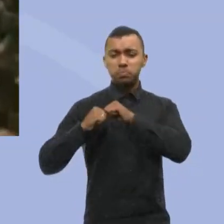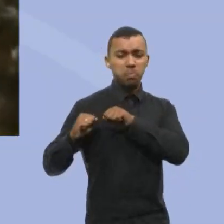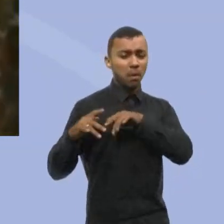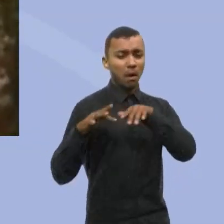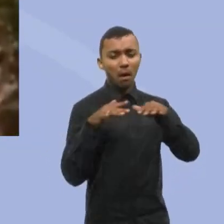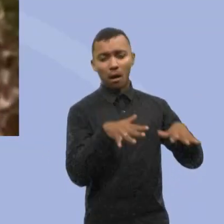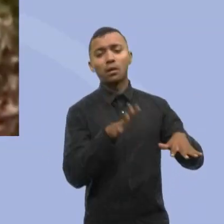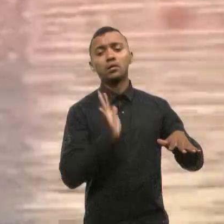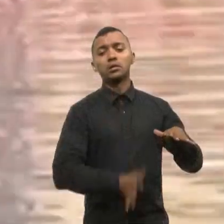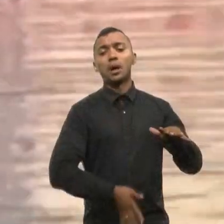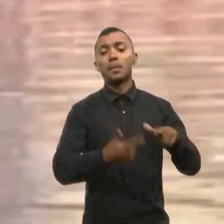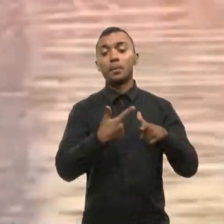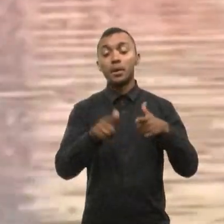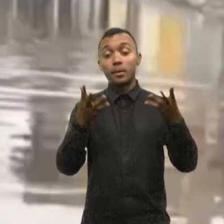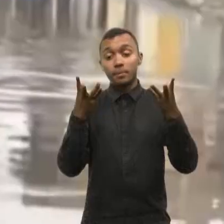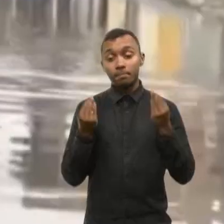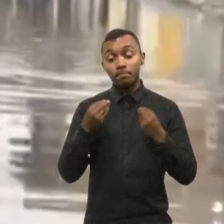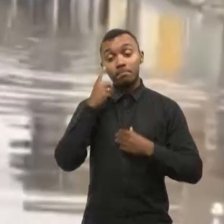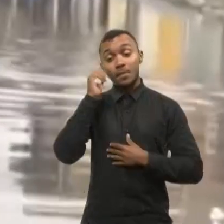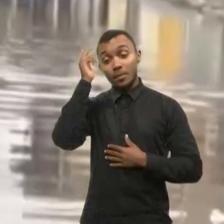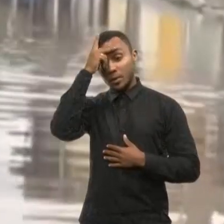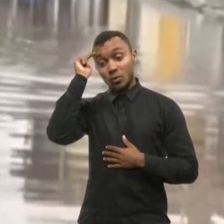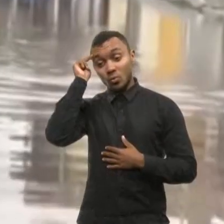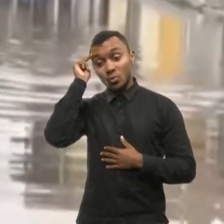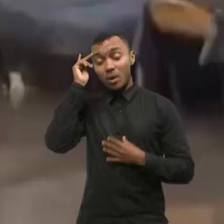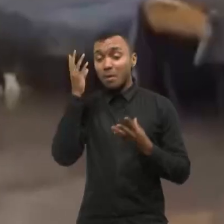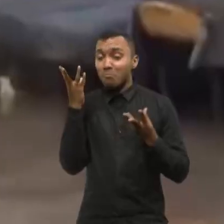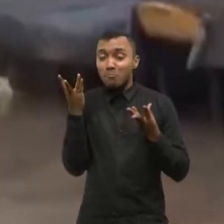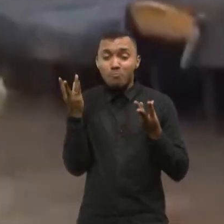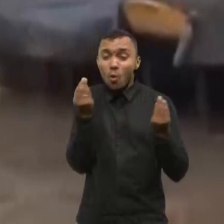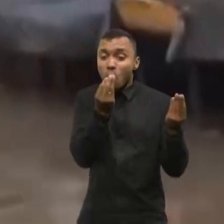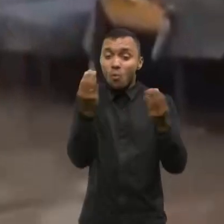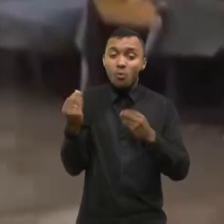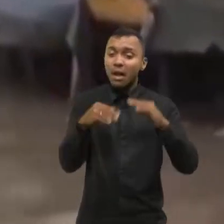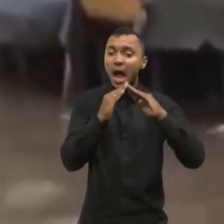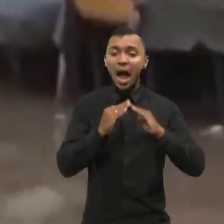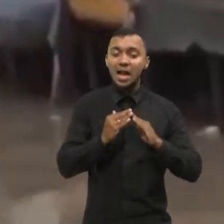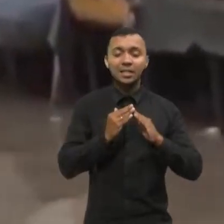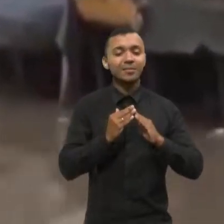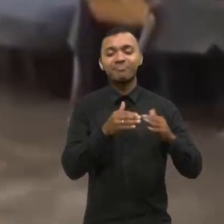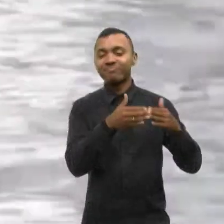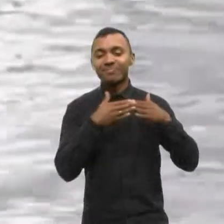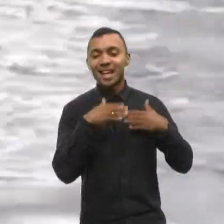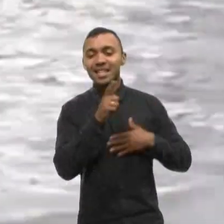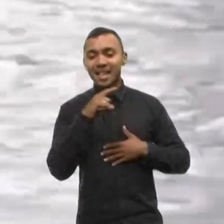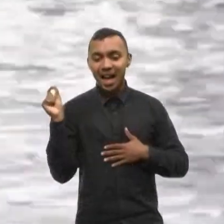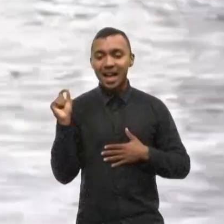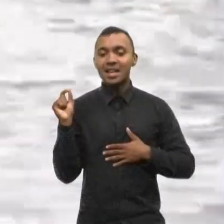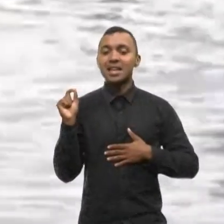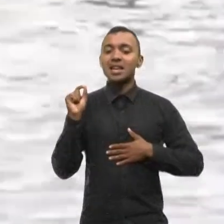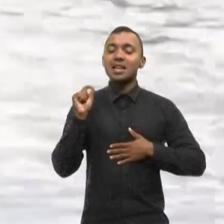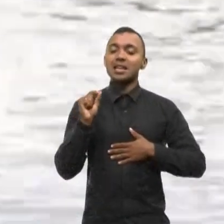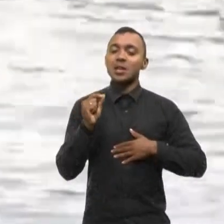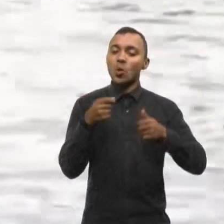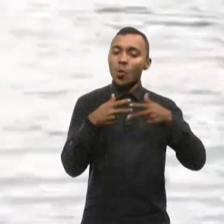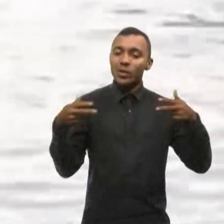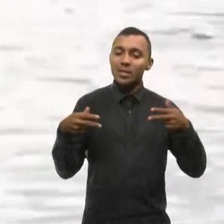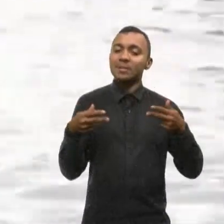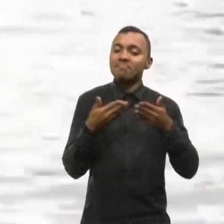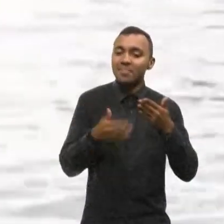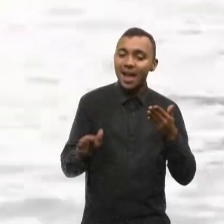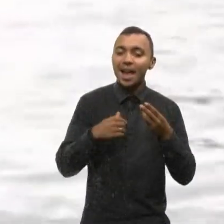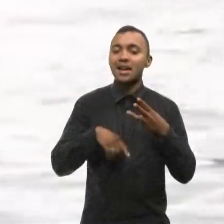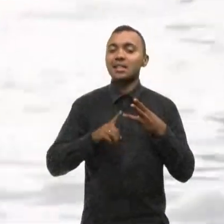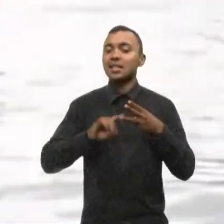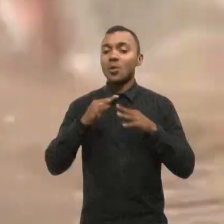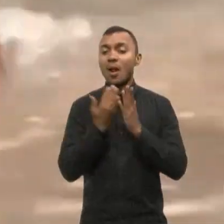diversos problemas. Muitos moradores tiveram que sair de suas casas, prejuízos materiais, ruas e escolas alagadas. Um